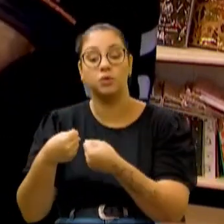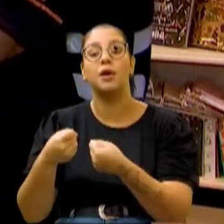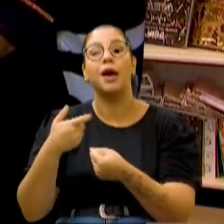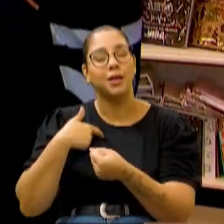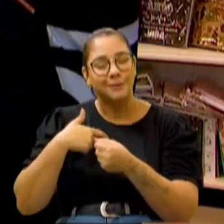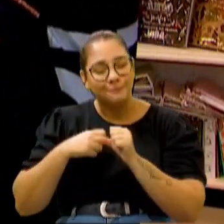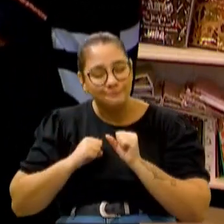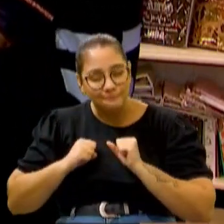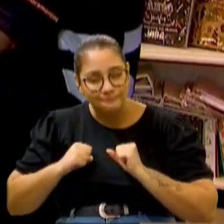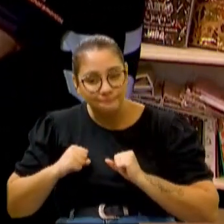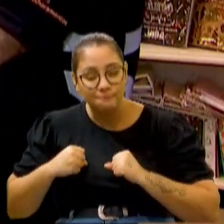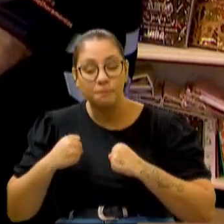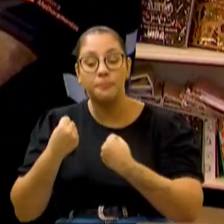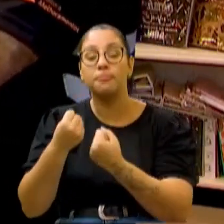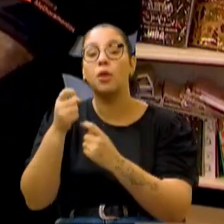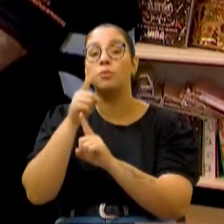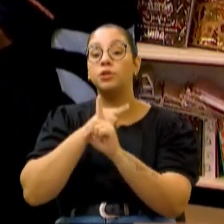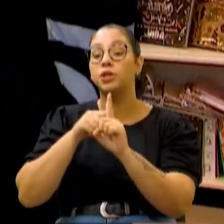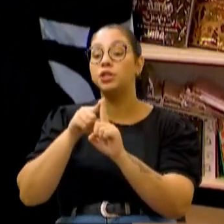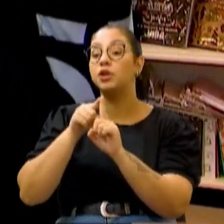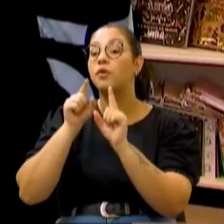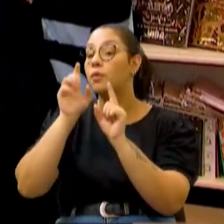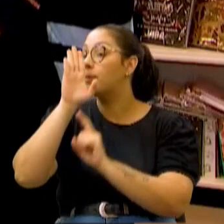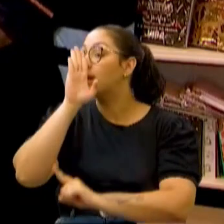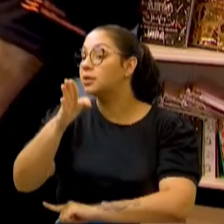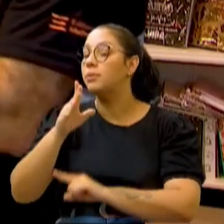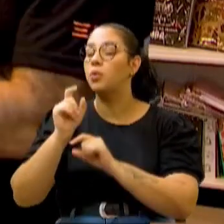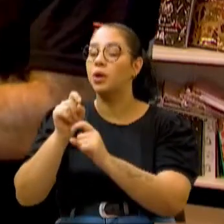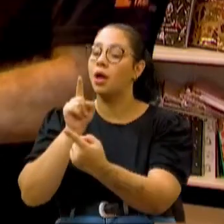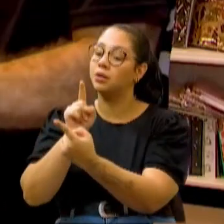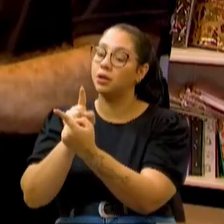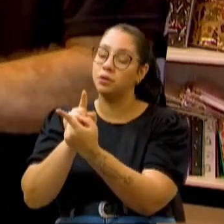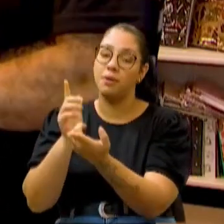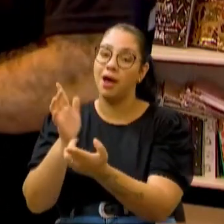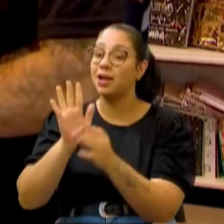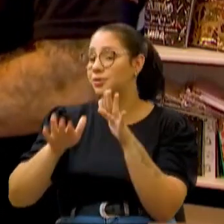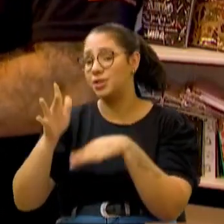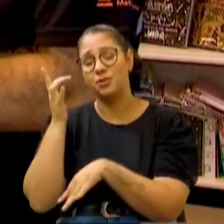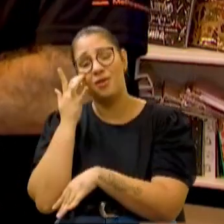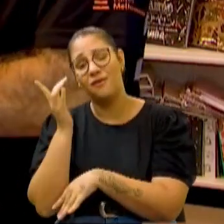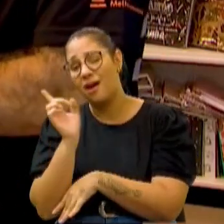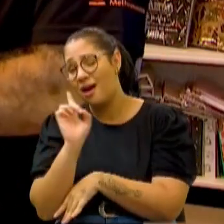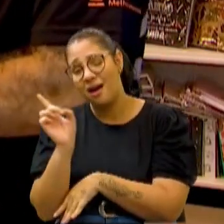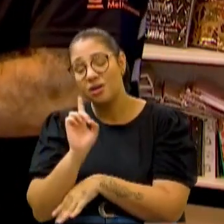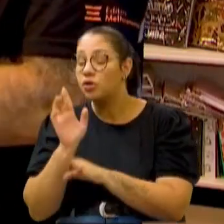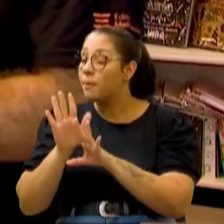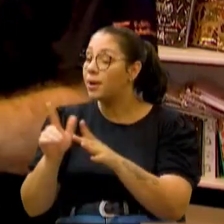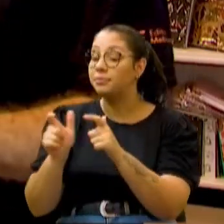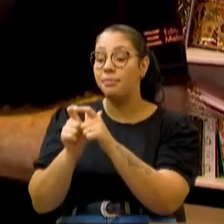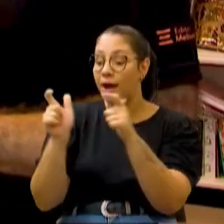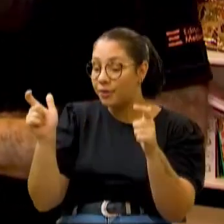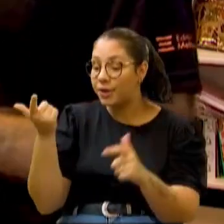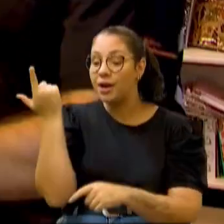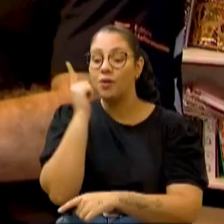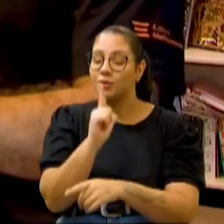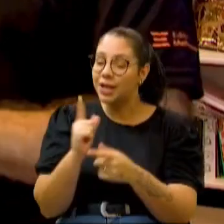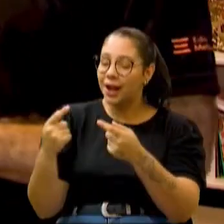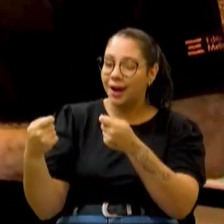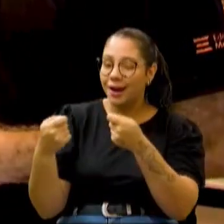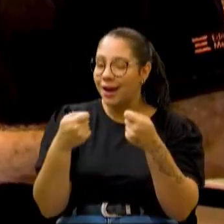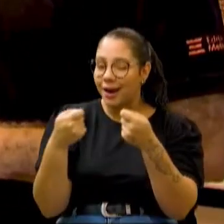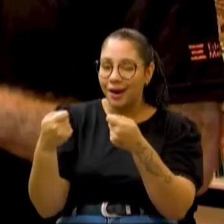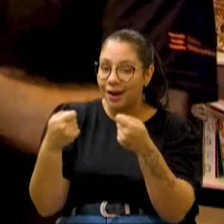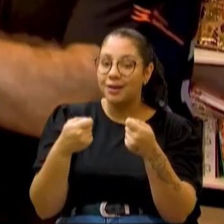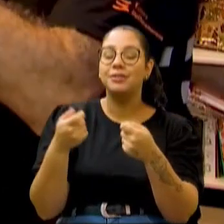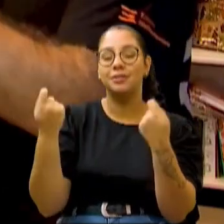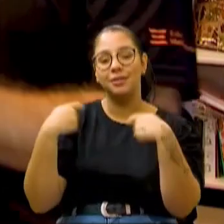eu faço esse esforço com o objetivo final de atendê-la. Pode não ser muito fácil, às vezes pode não ser, mas a maioria a gente